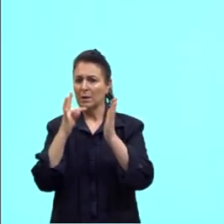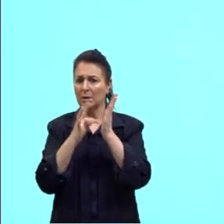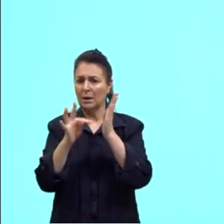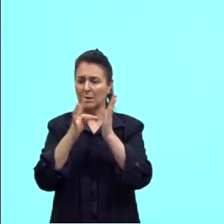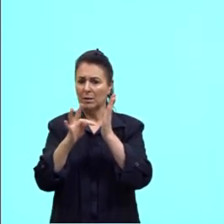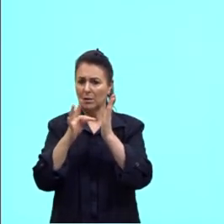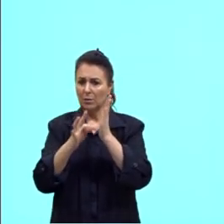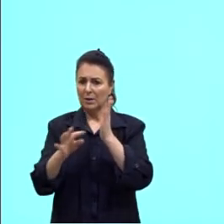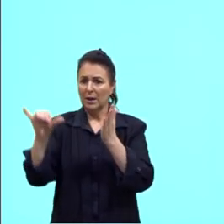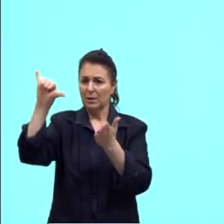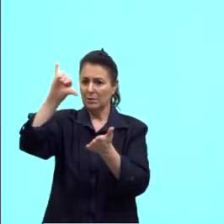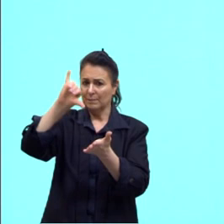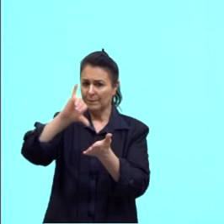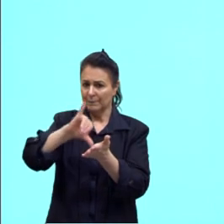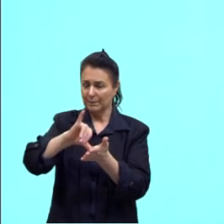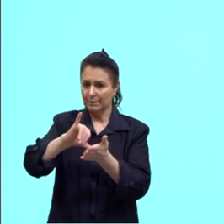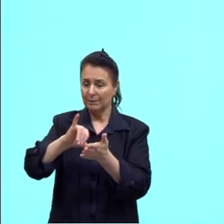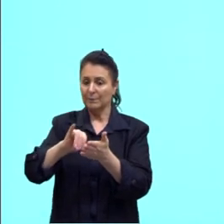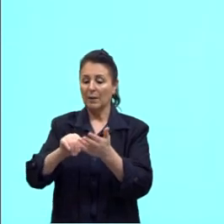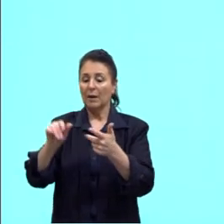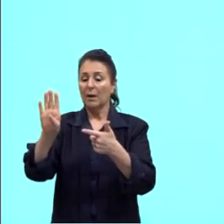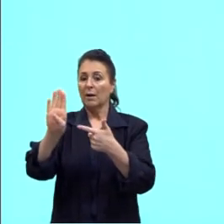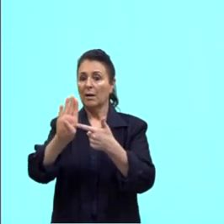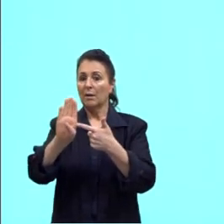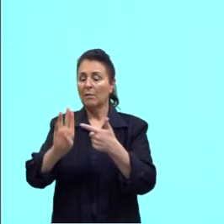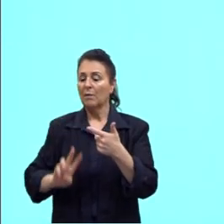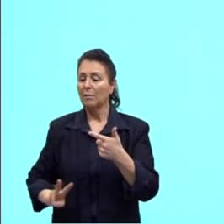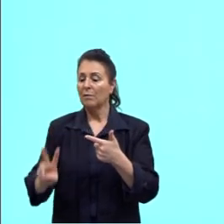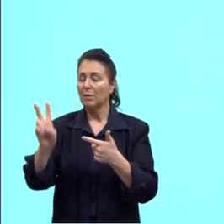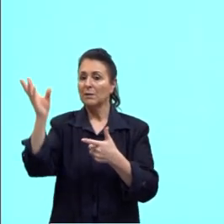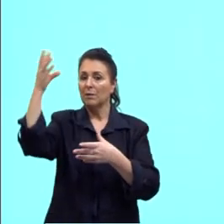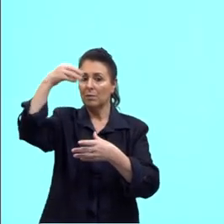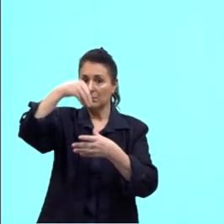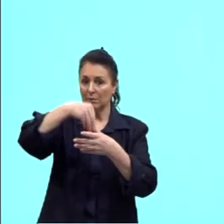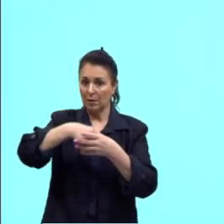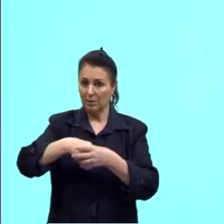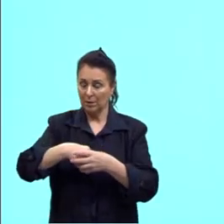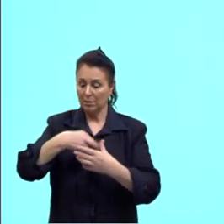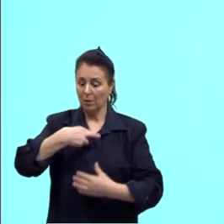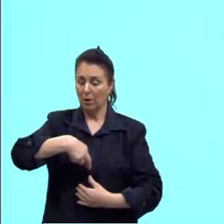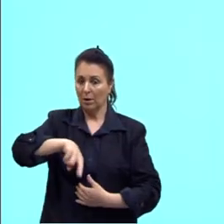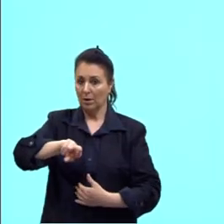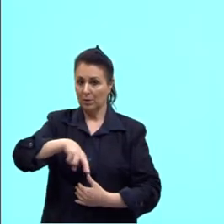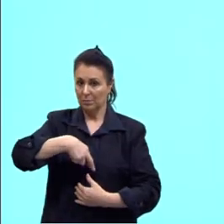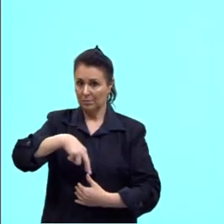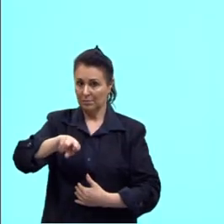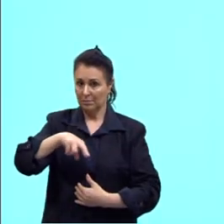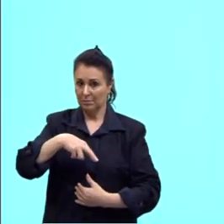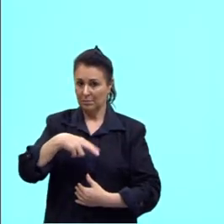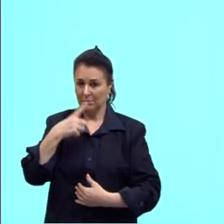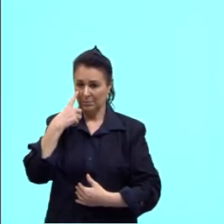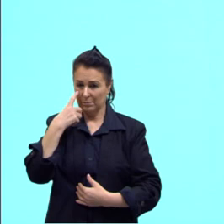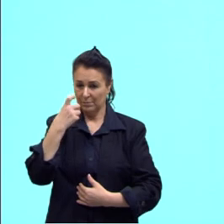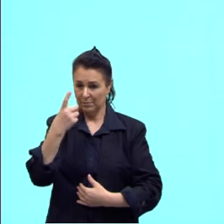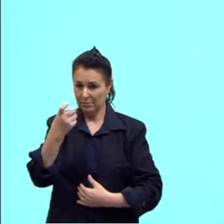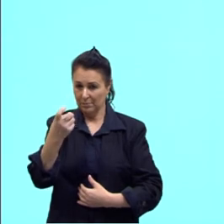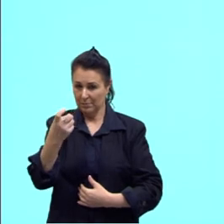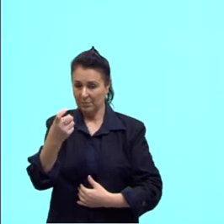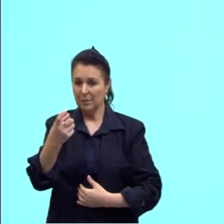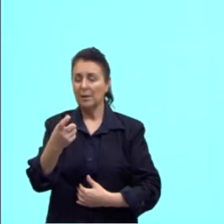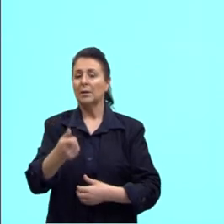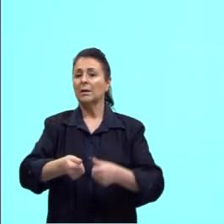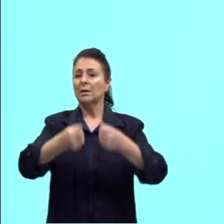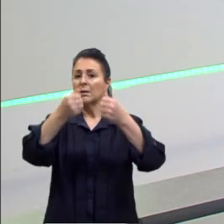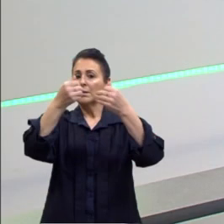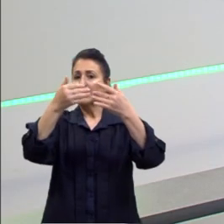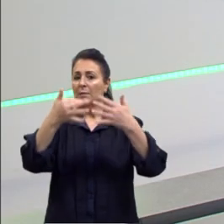de valorização da Integração religiosa Olha que interessante né gente nós estamos